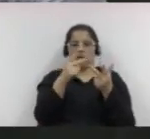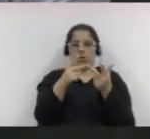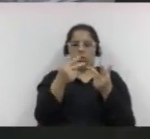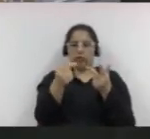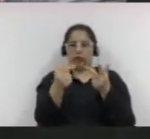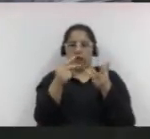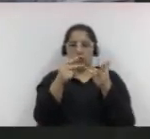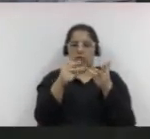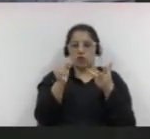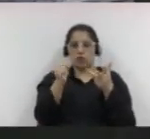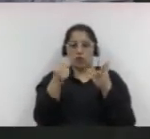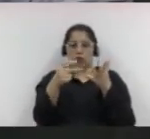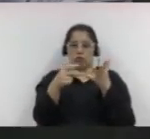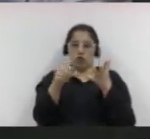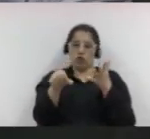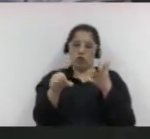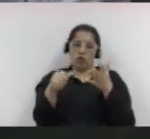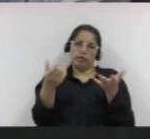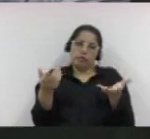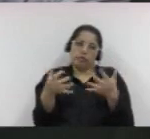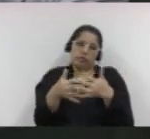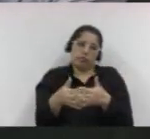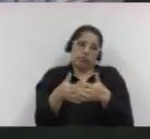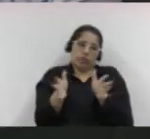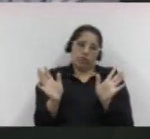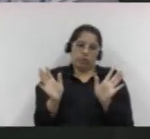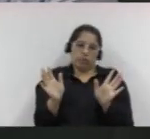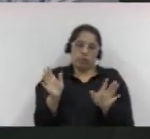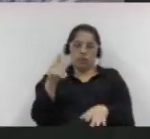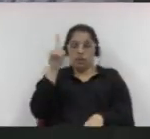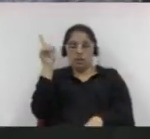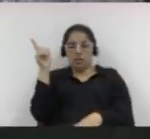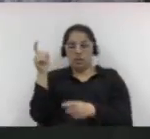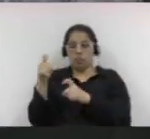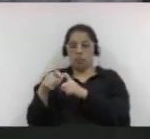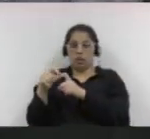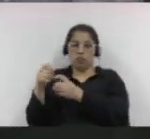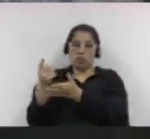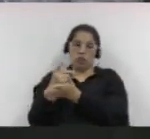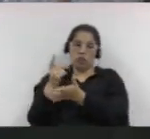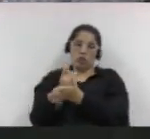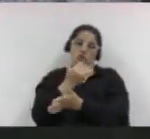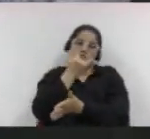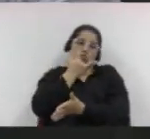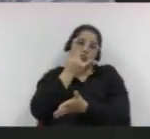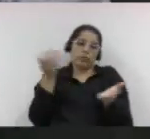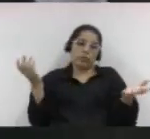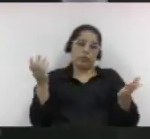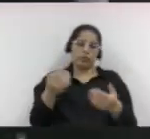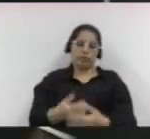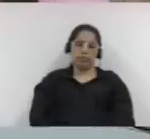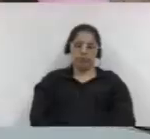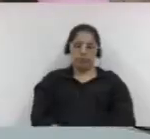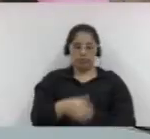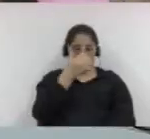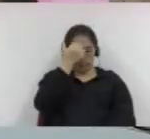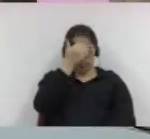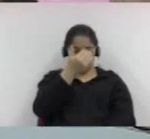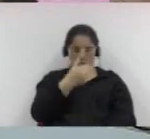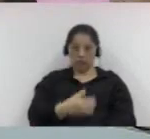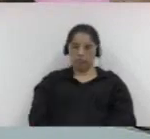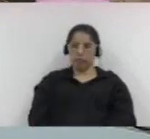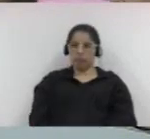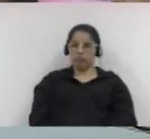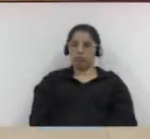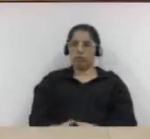desentendimento. Então, eu não sou responsável pelo que ele assinou. Se ele errou, eu não tenho que pagar pelo erro dos outros. Obrigado.